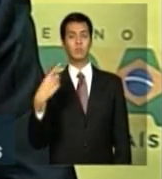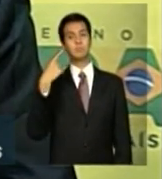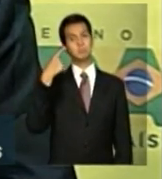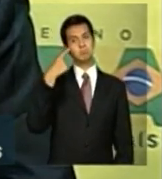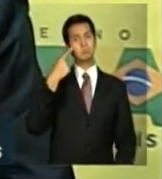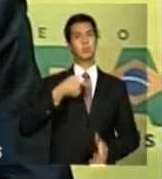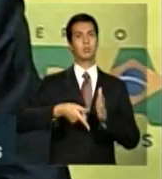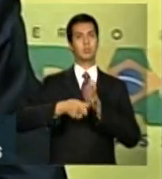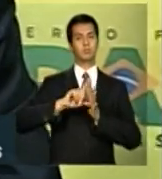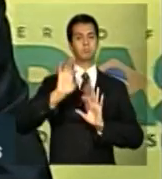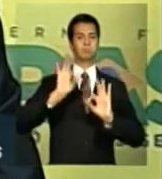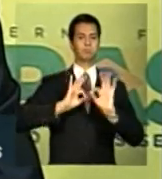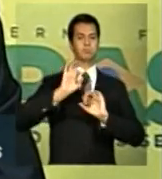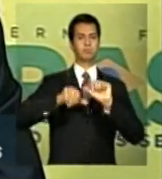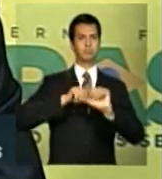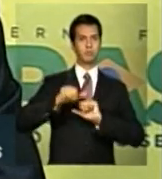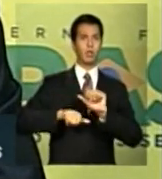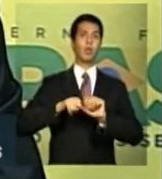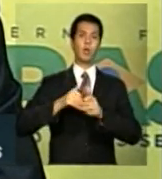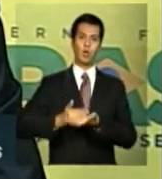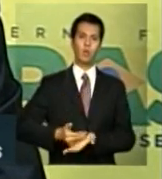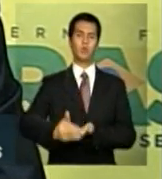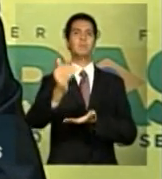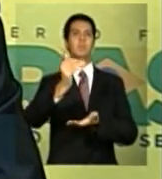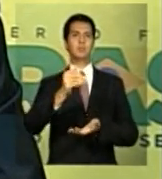negociadas na carreira docente.